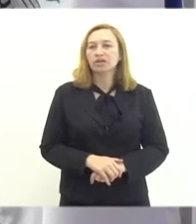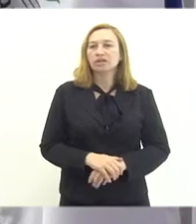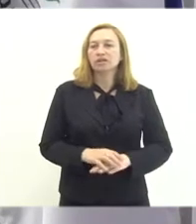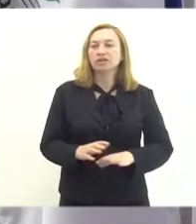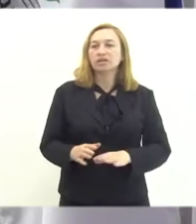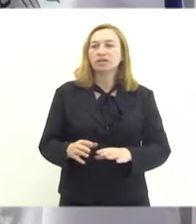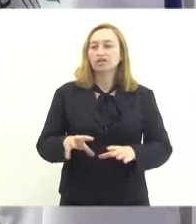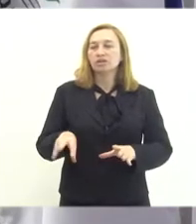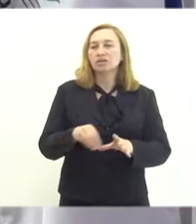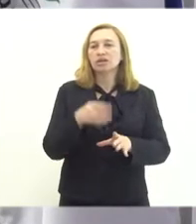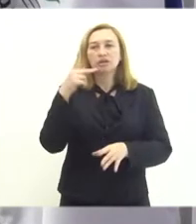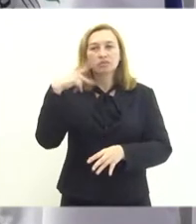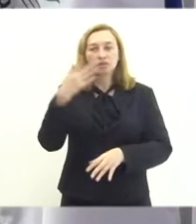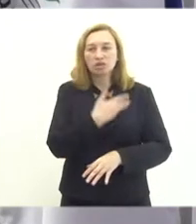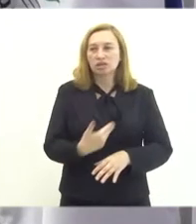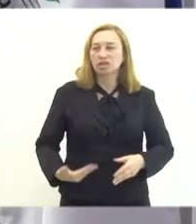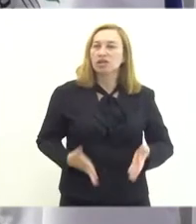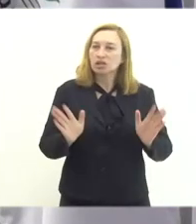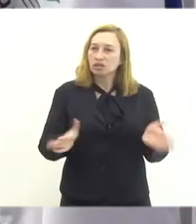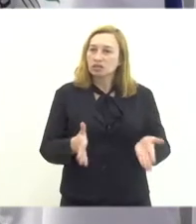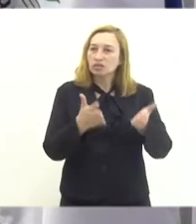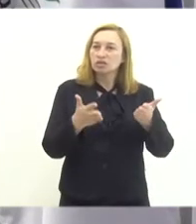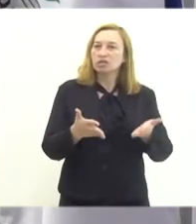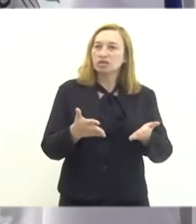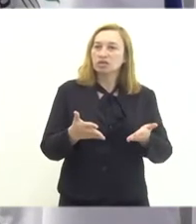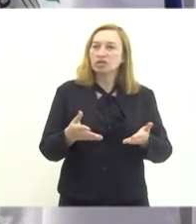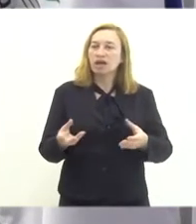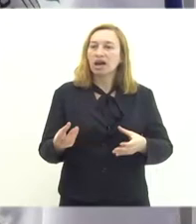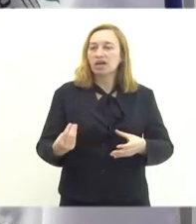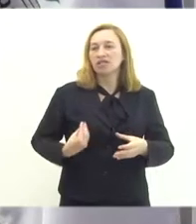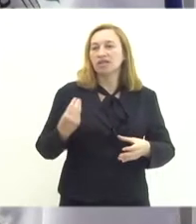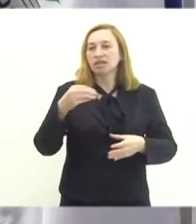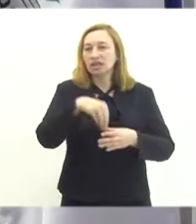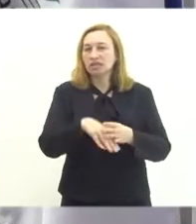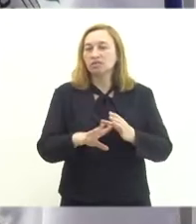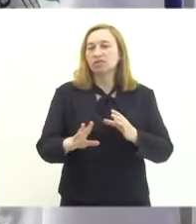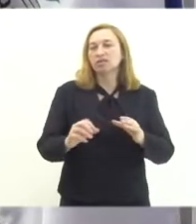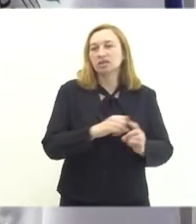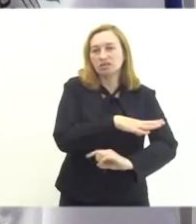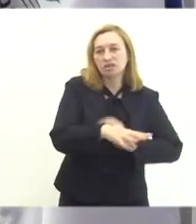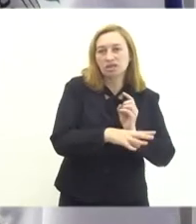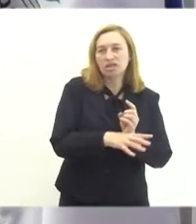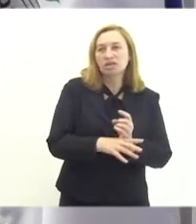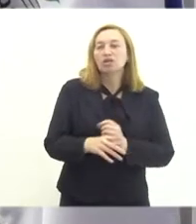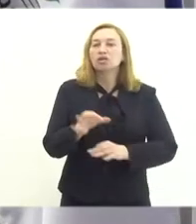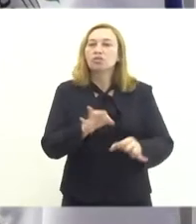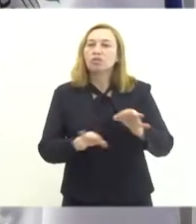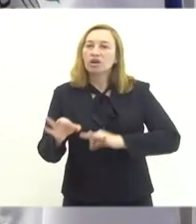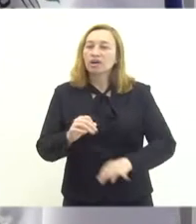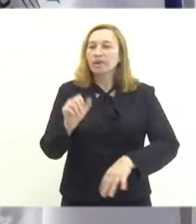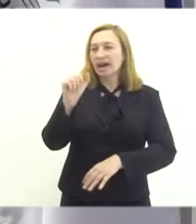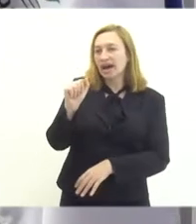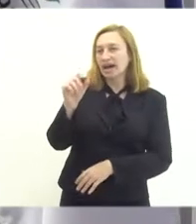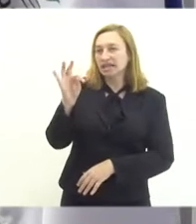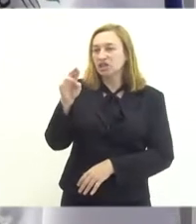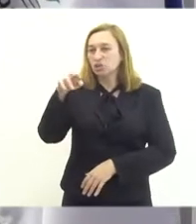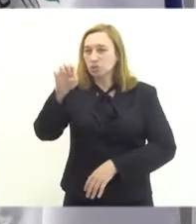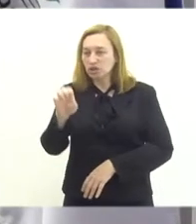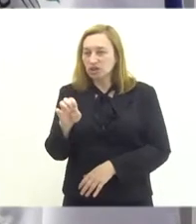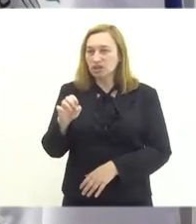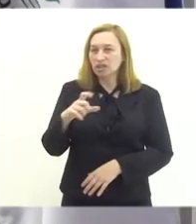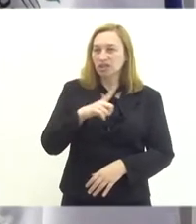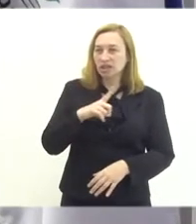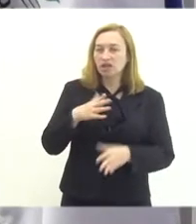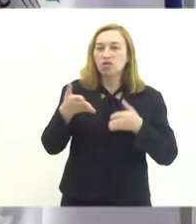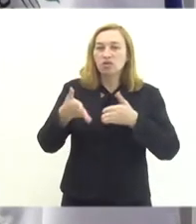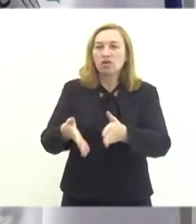públicas e estimular a participação da sociedade e o programa atitude tem foco